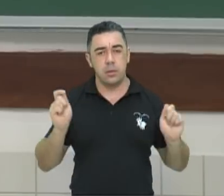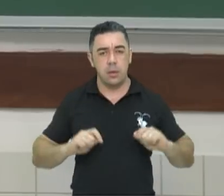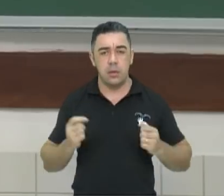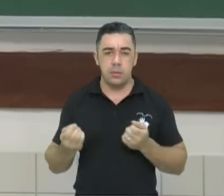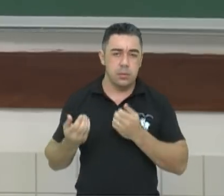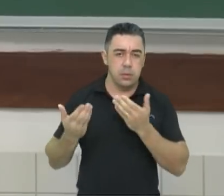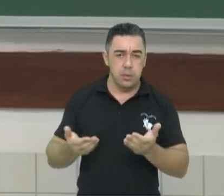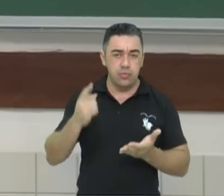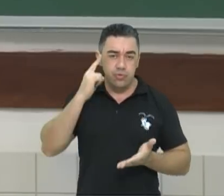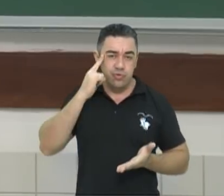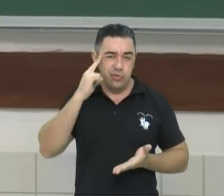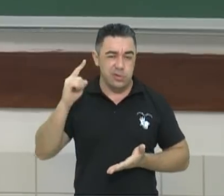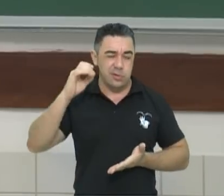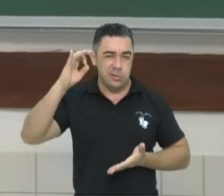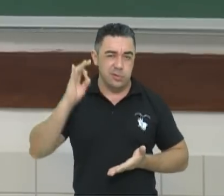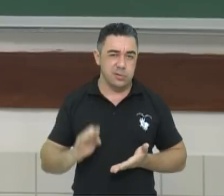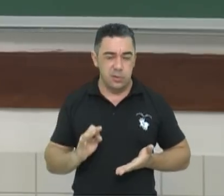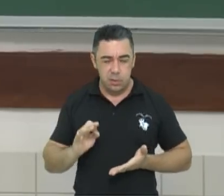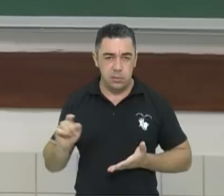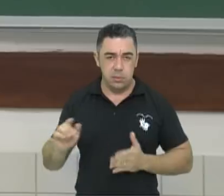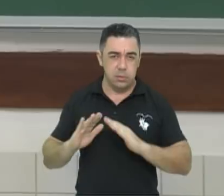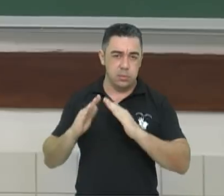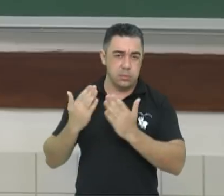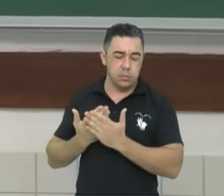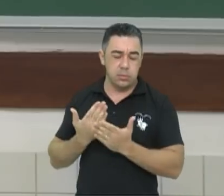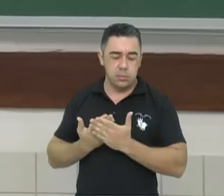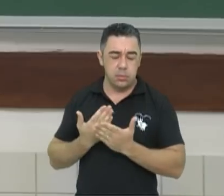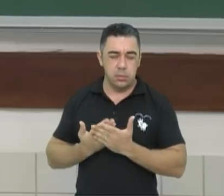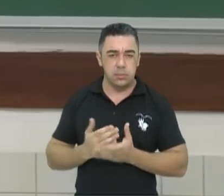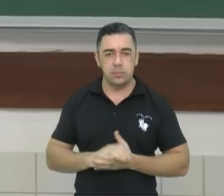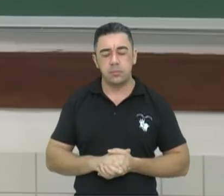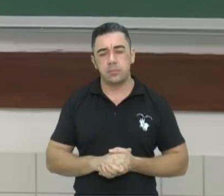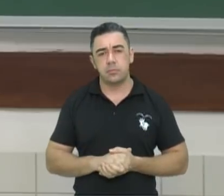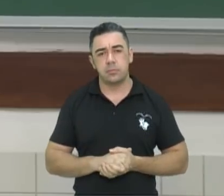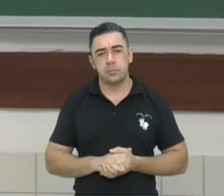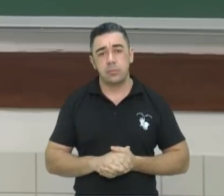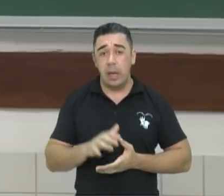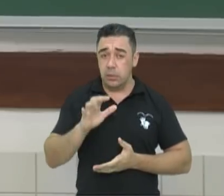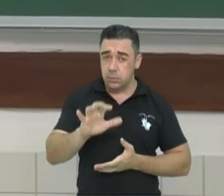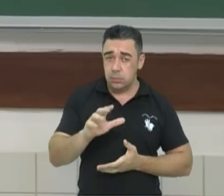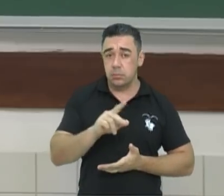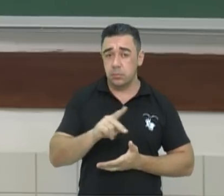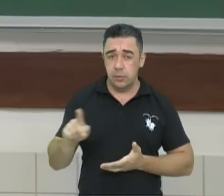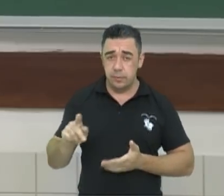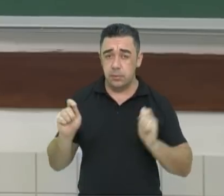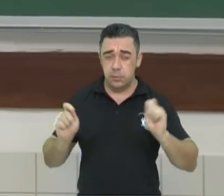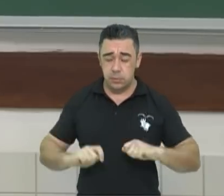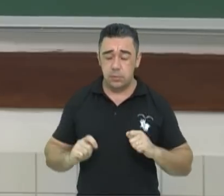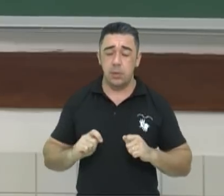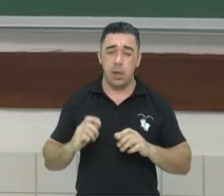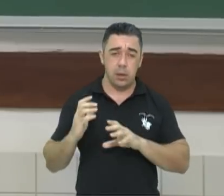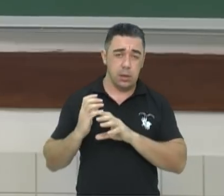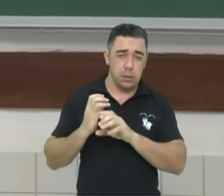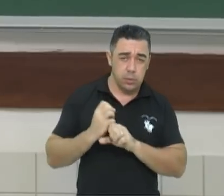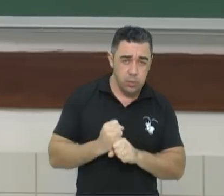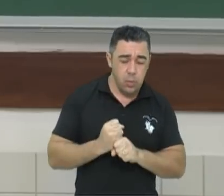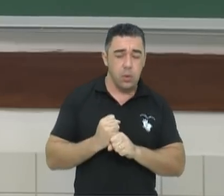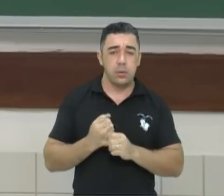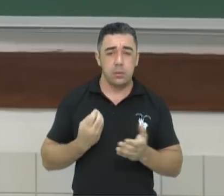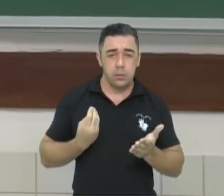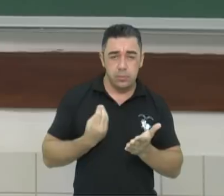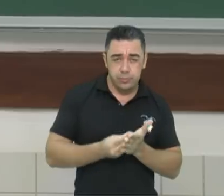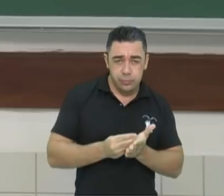novamente conforme o dia combinado lá na sua escola. E assim o seu professor fará a correção e vai te